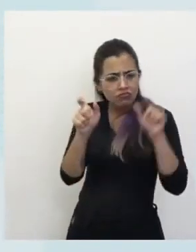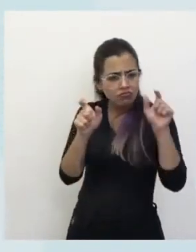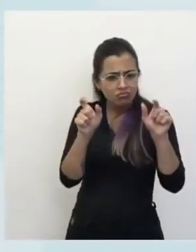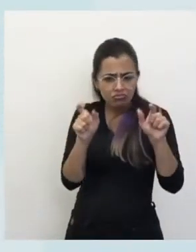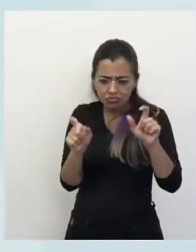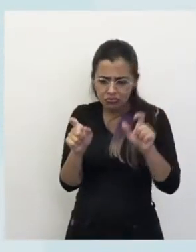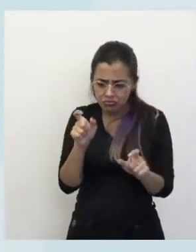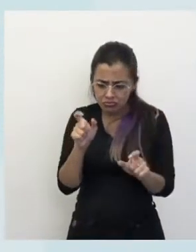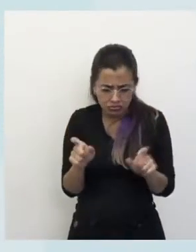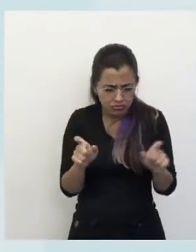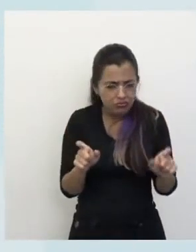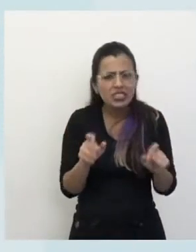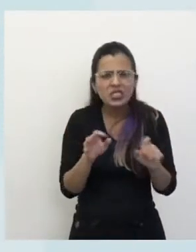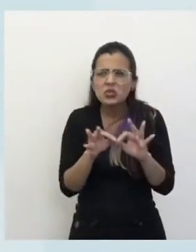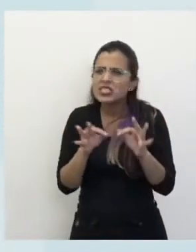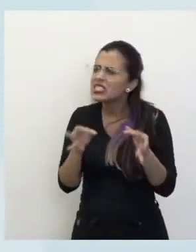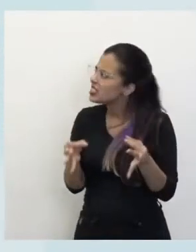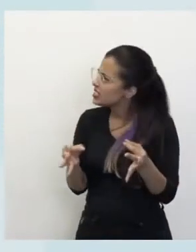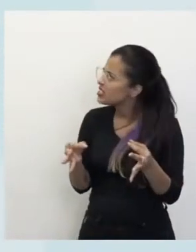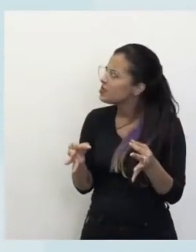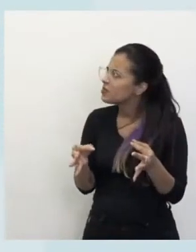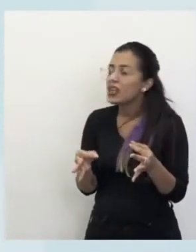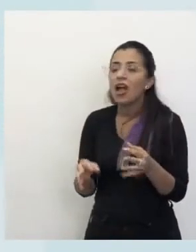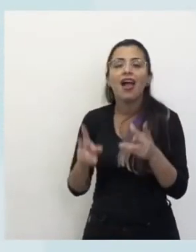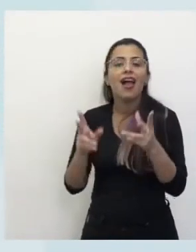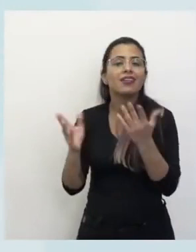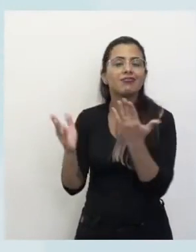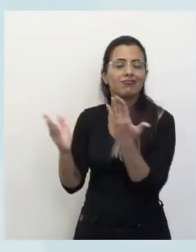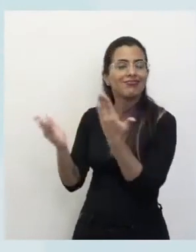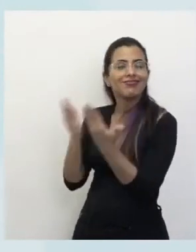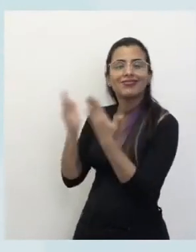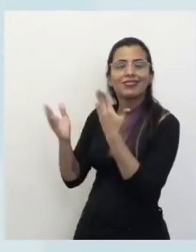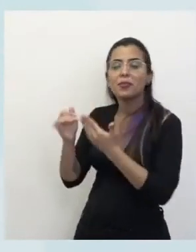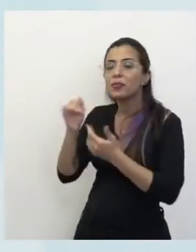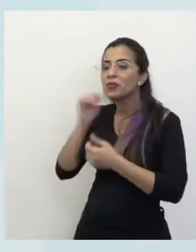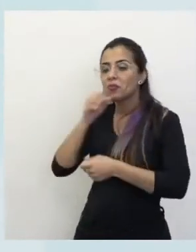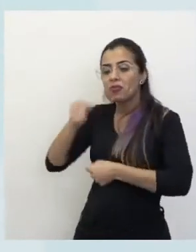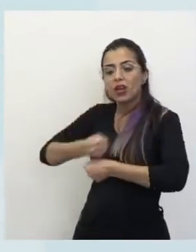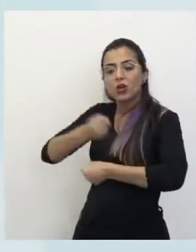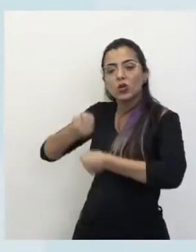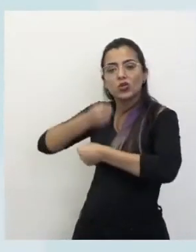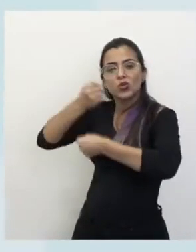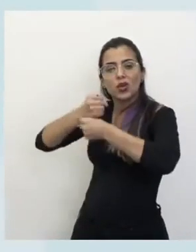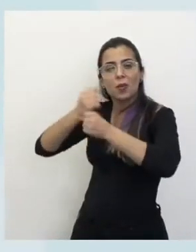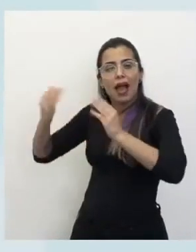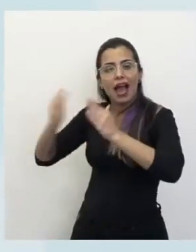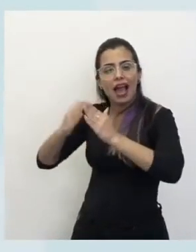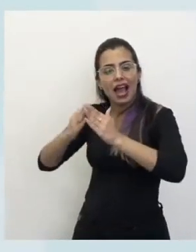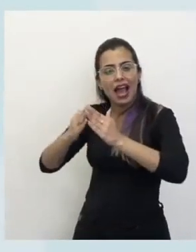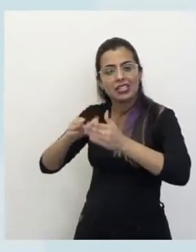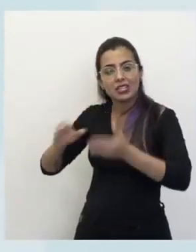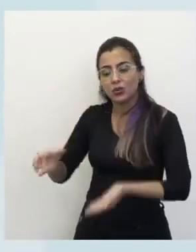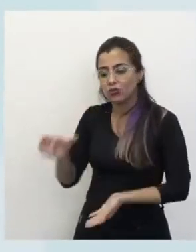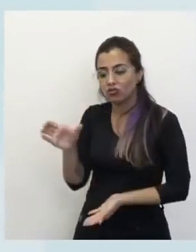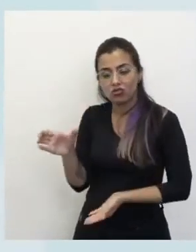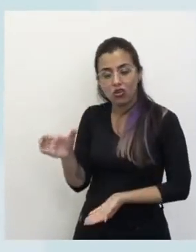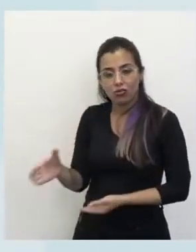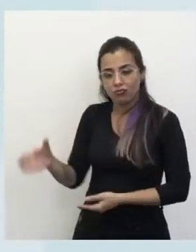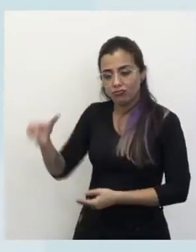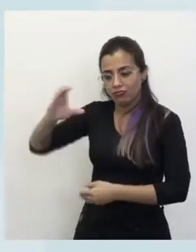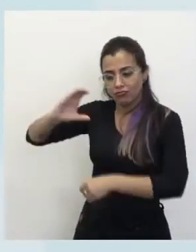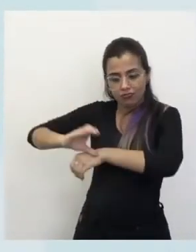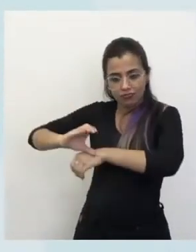tivesse você construir uma casa, né, e faltasse o cimento entre os tijolos, né? Você tem que conectar as coisas,